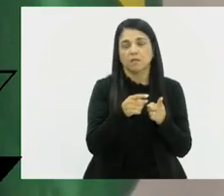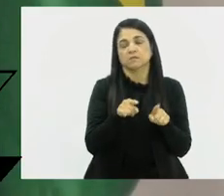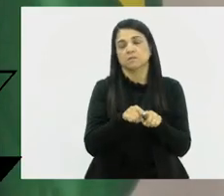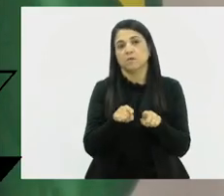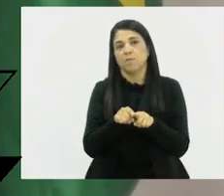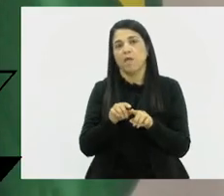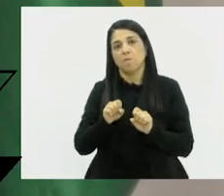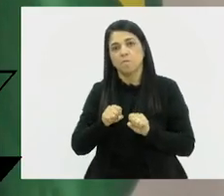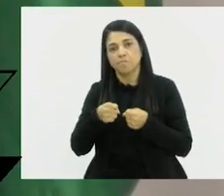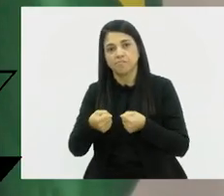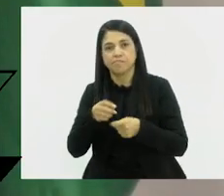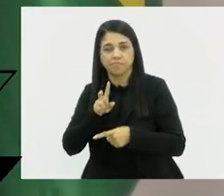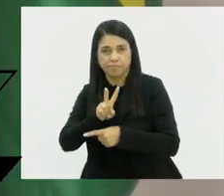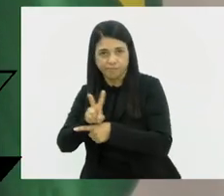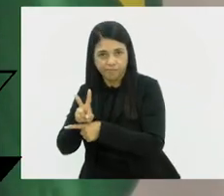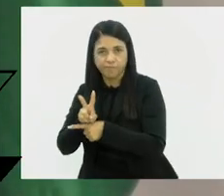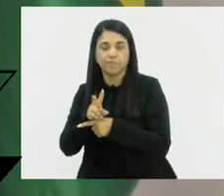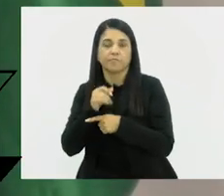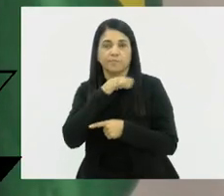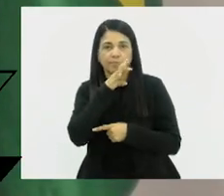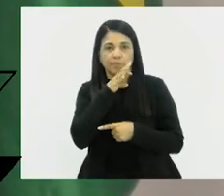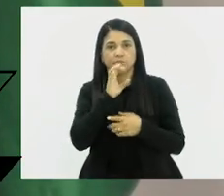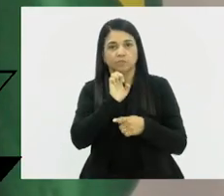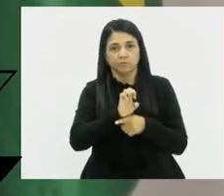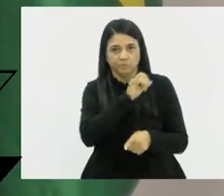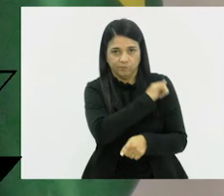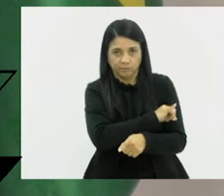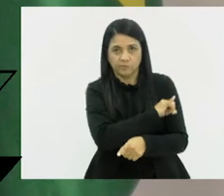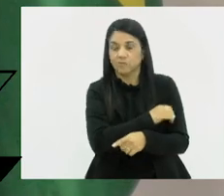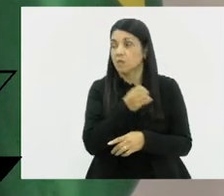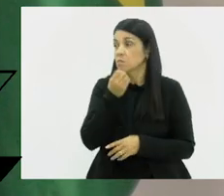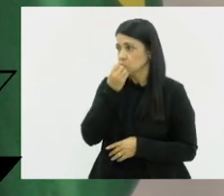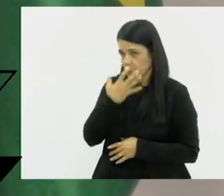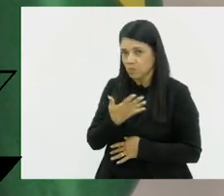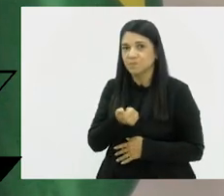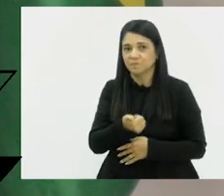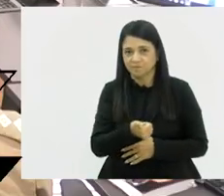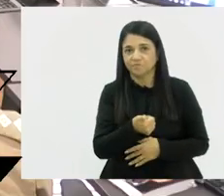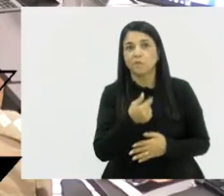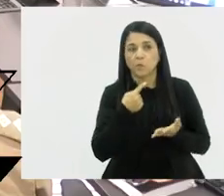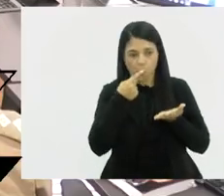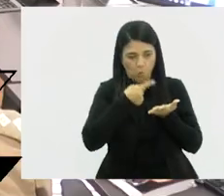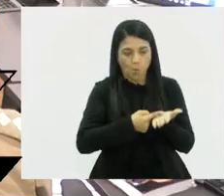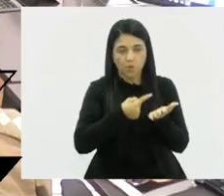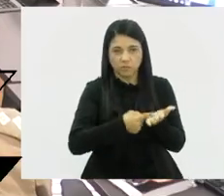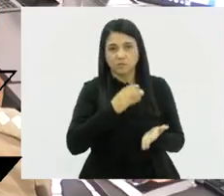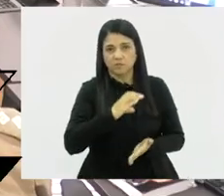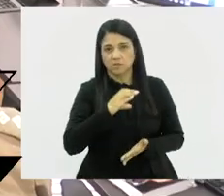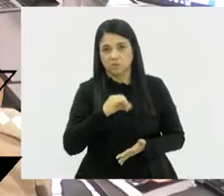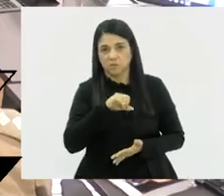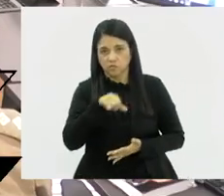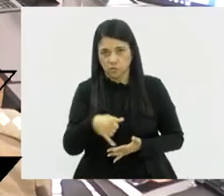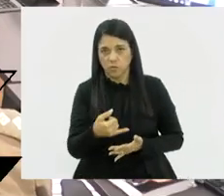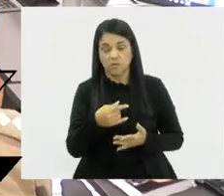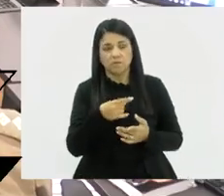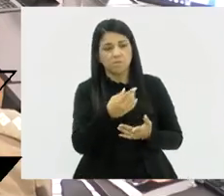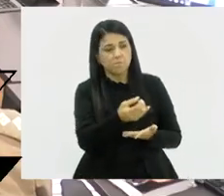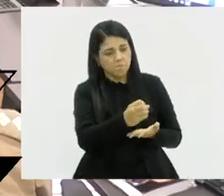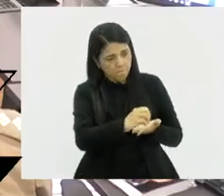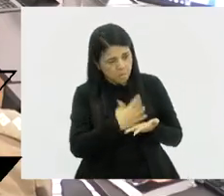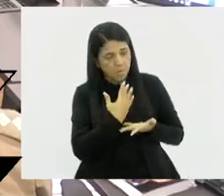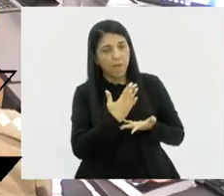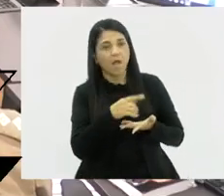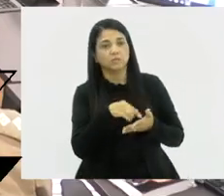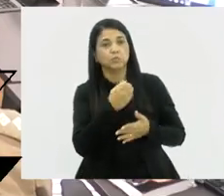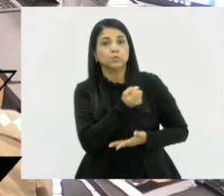de proteção animal no Estado do Rio de Janeiro. Muito bom. Já fica aqui o compromisso da CCJ, depois, se puder passar o número, deputado